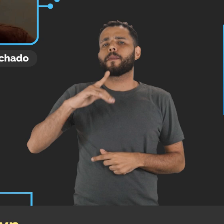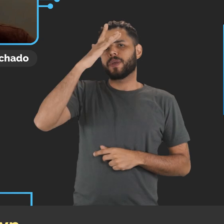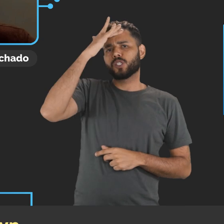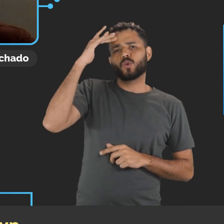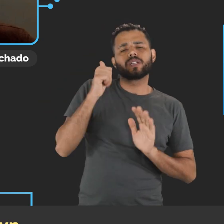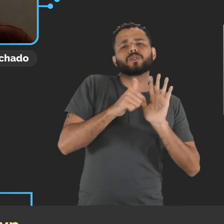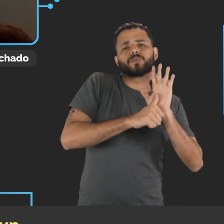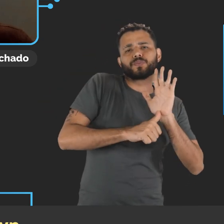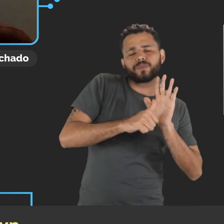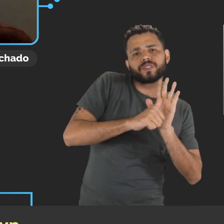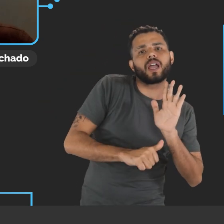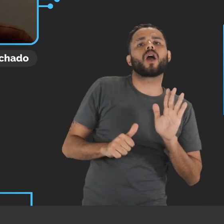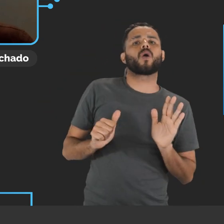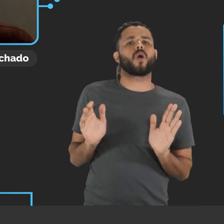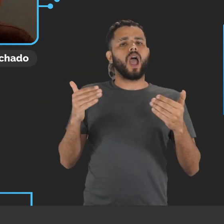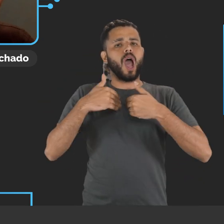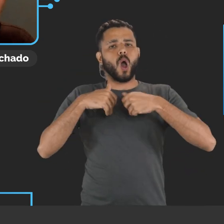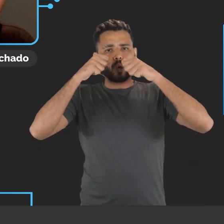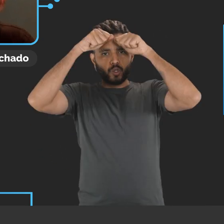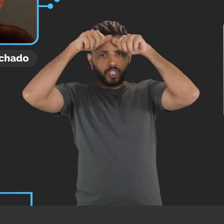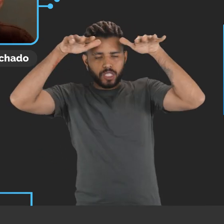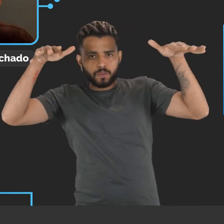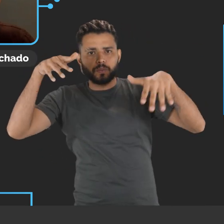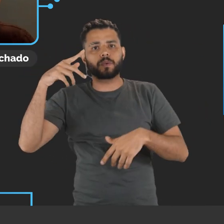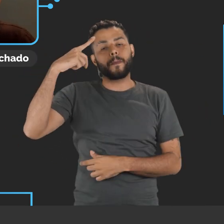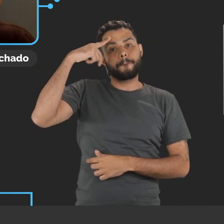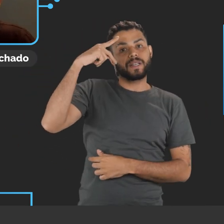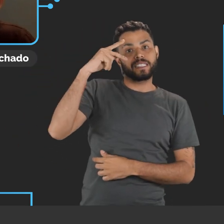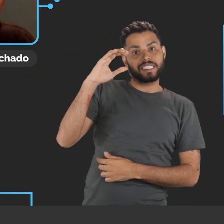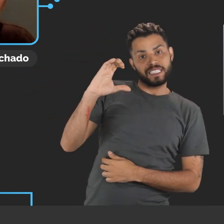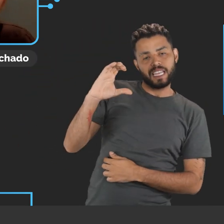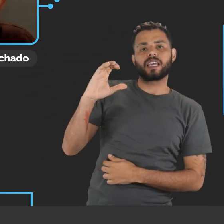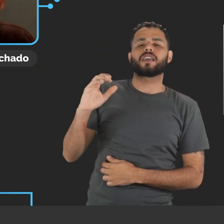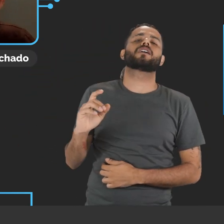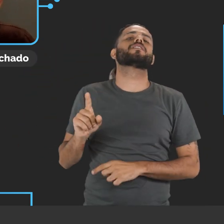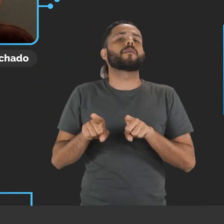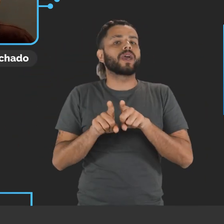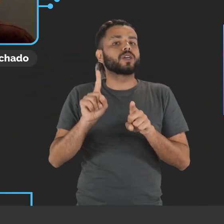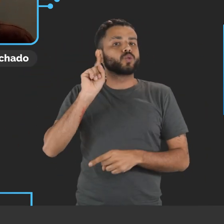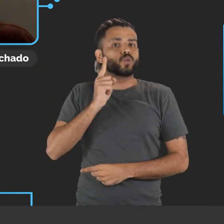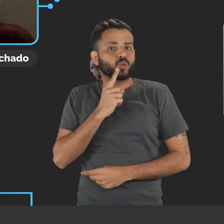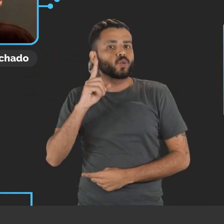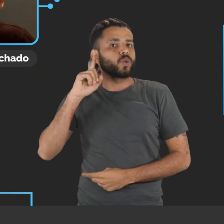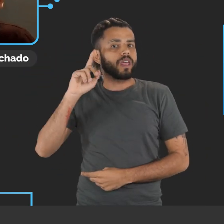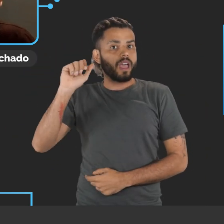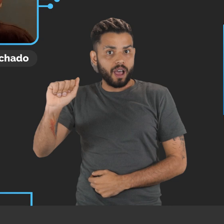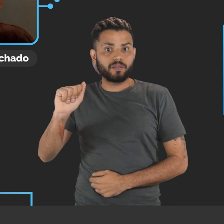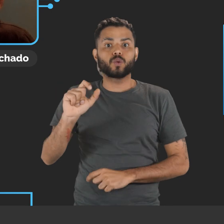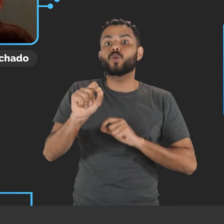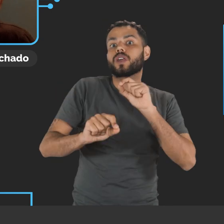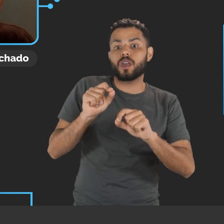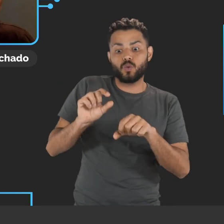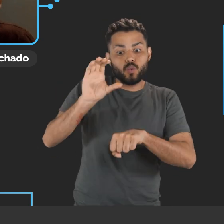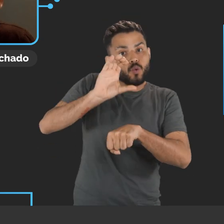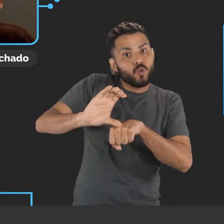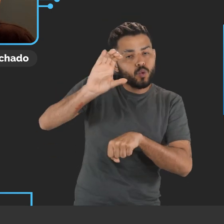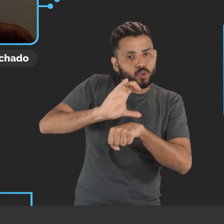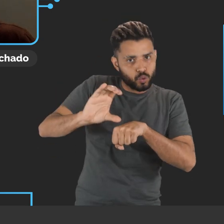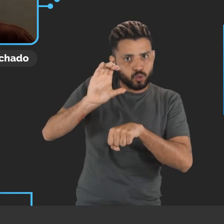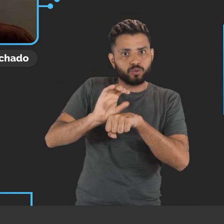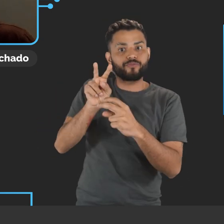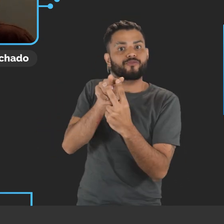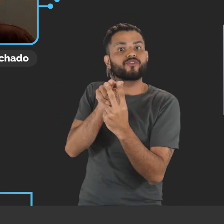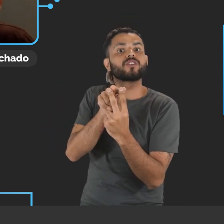síndrome de Down, com autismo, com paralisia cerebral, com deficiência auditiva, e realizamos uma formação